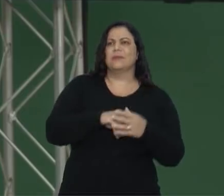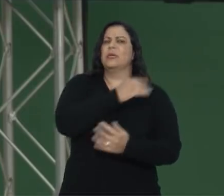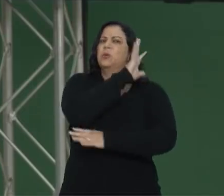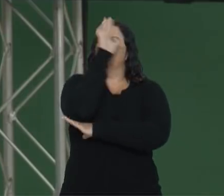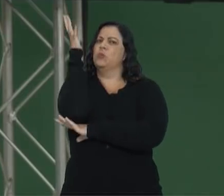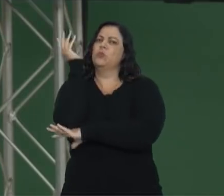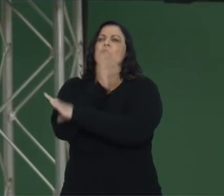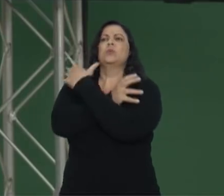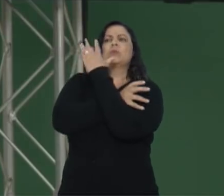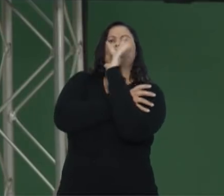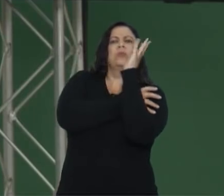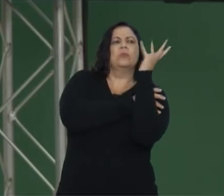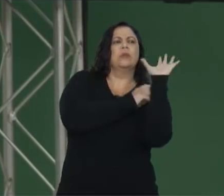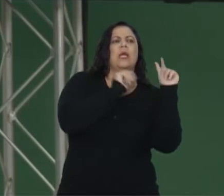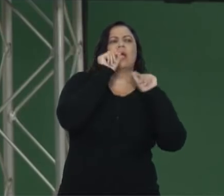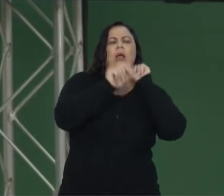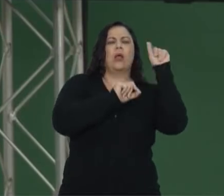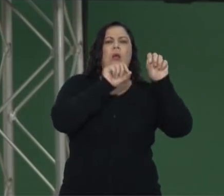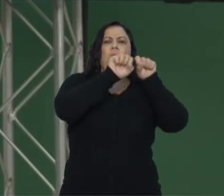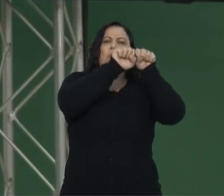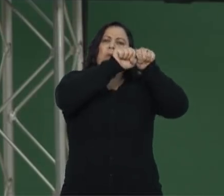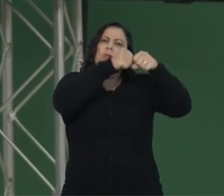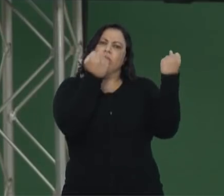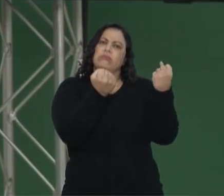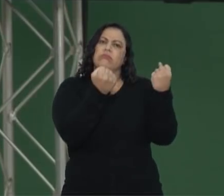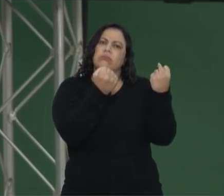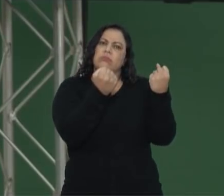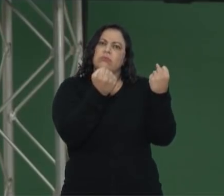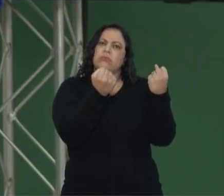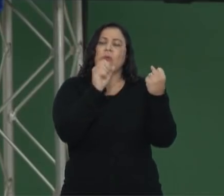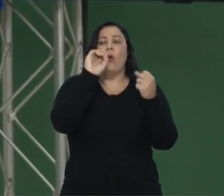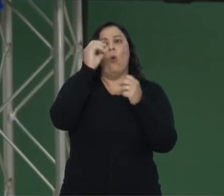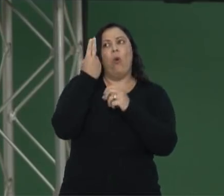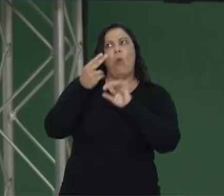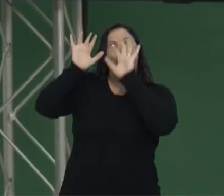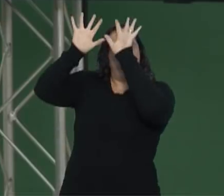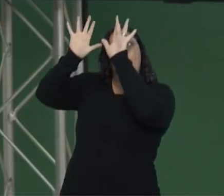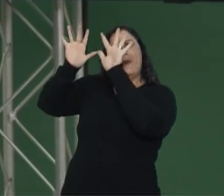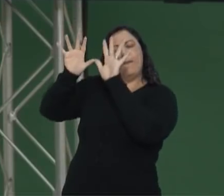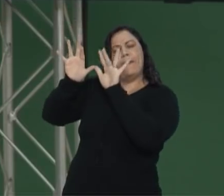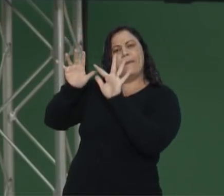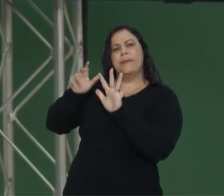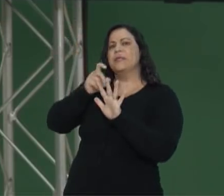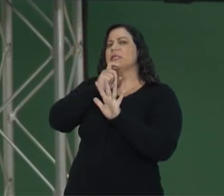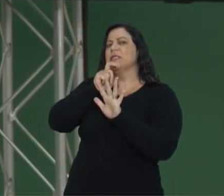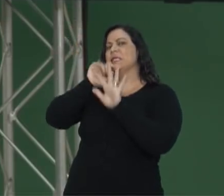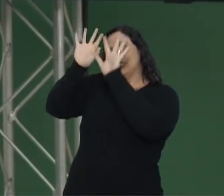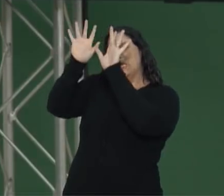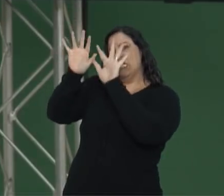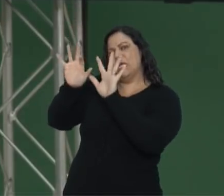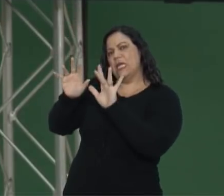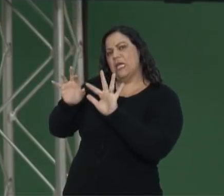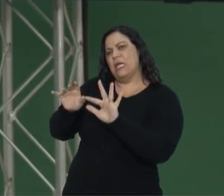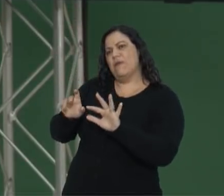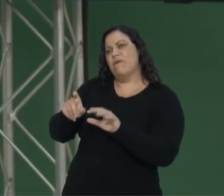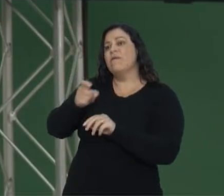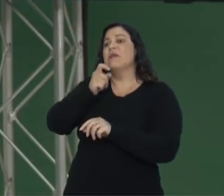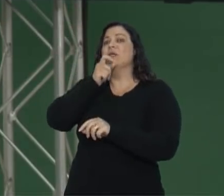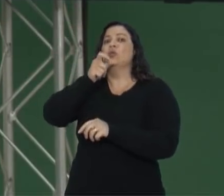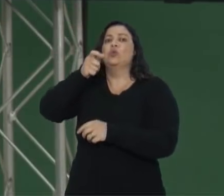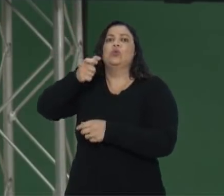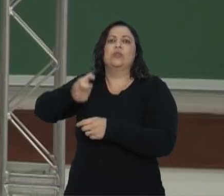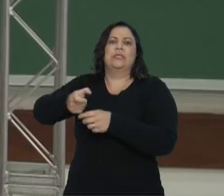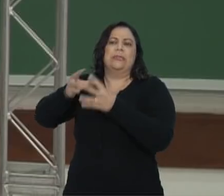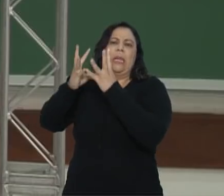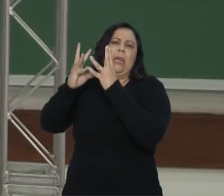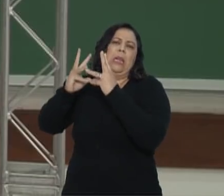quebrado. Ou, por exemplo, tem uma neve, tem gelo e esse gelo começa a derreter. São situações